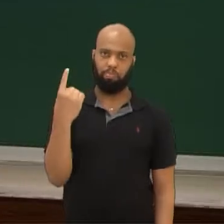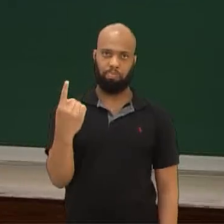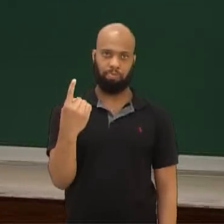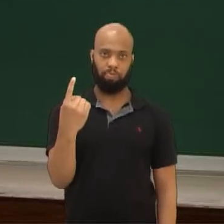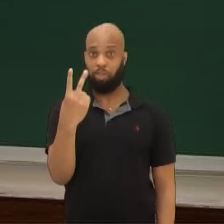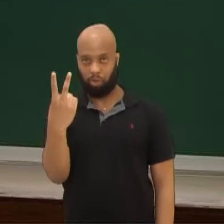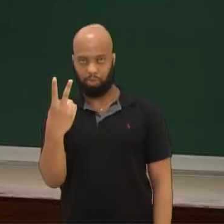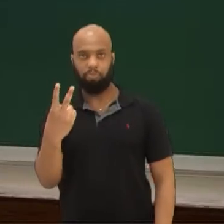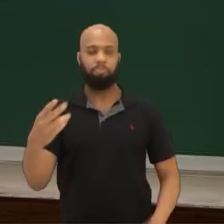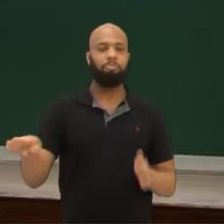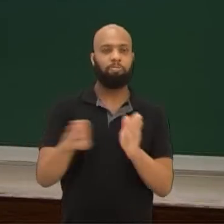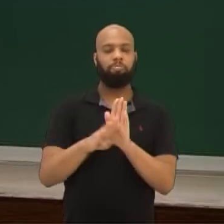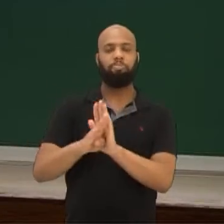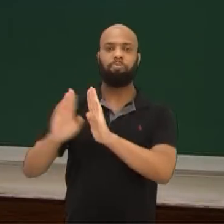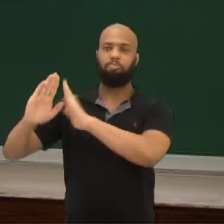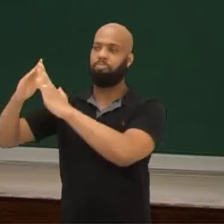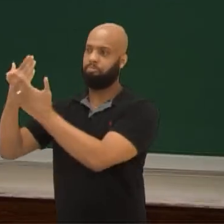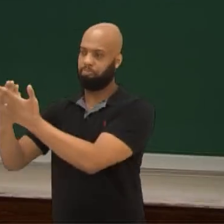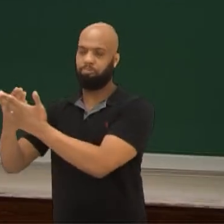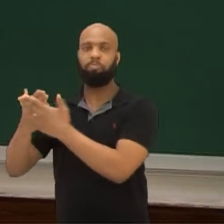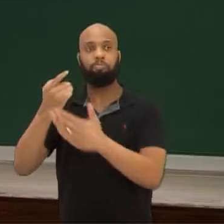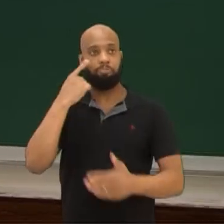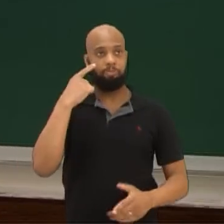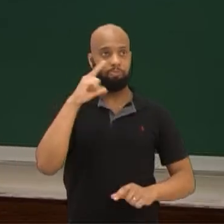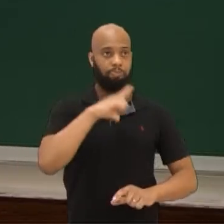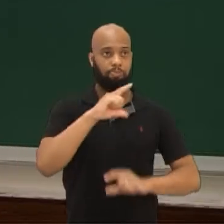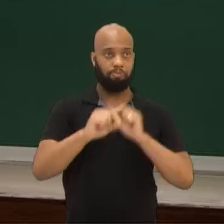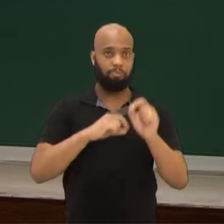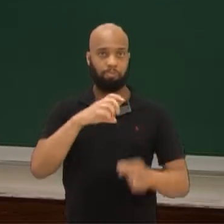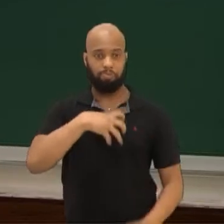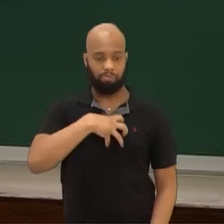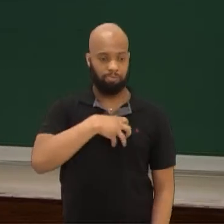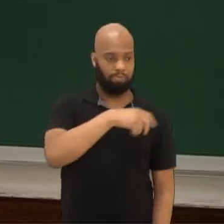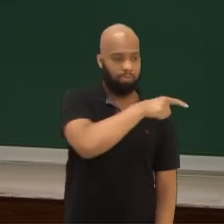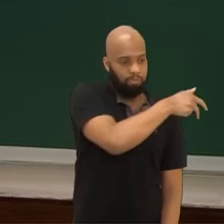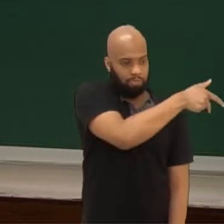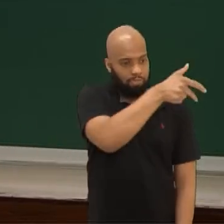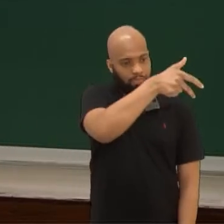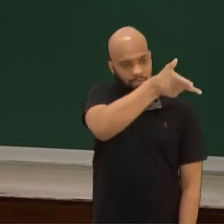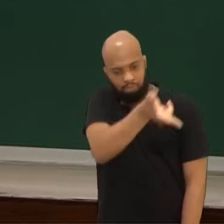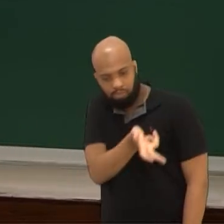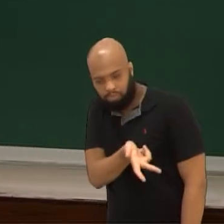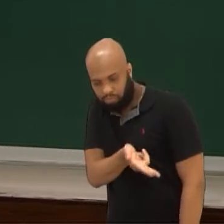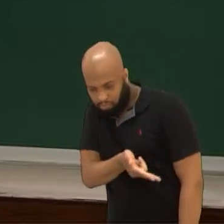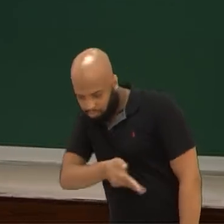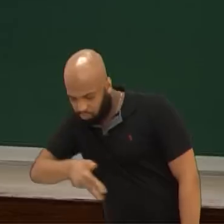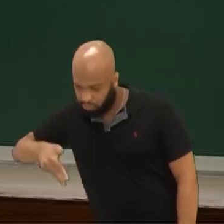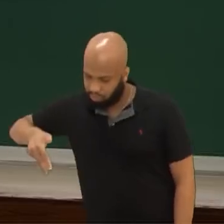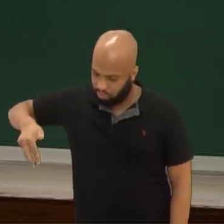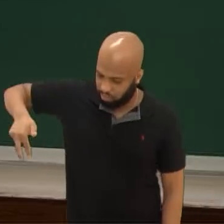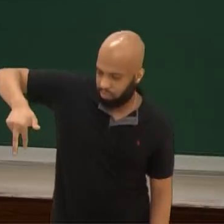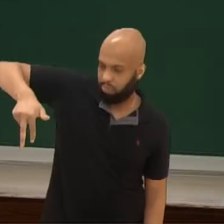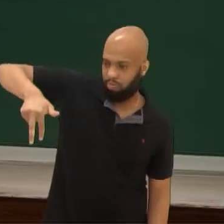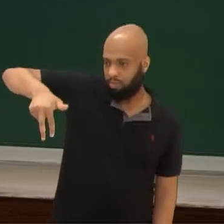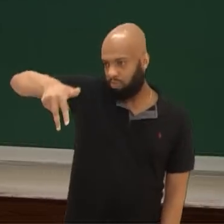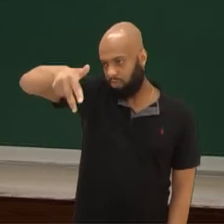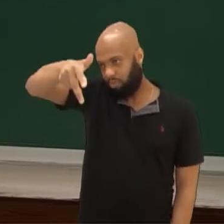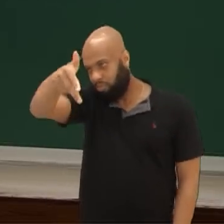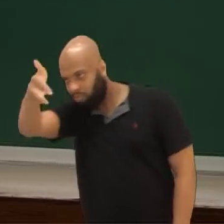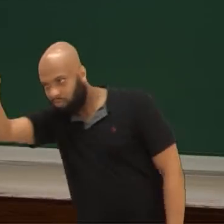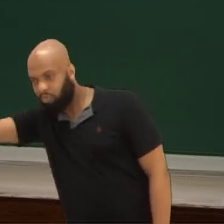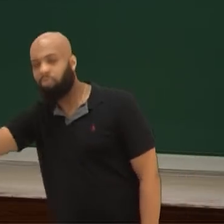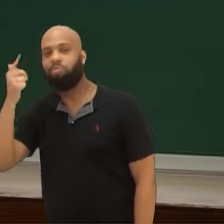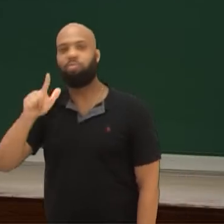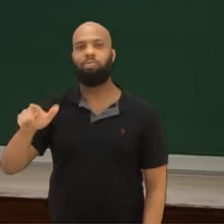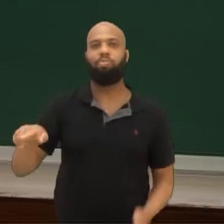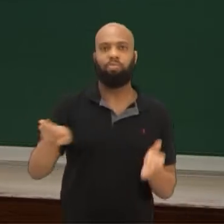finalmente chegou até a escola. Então percebam que o quê? Ele faz curvas, certo? Ele fez várias curvas para chegar ao caminho da escola.